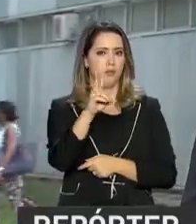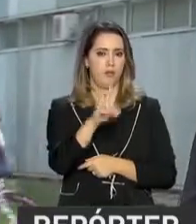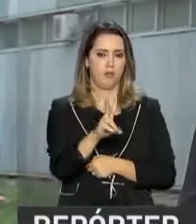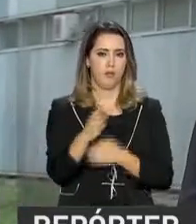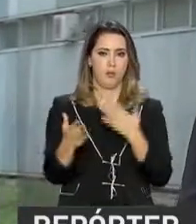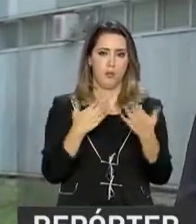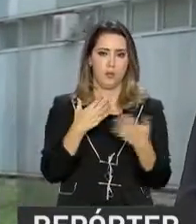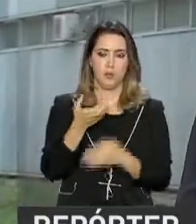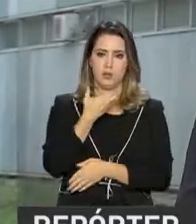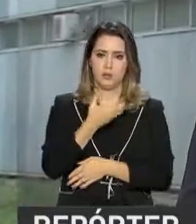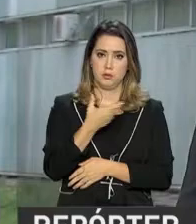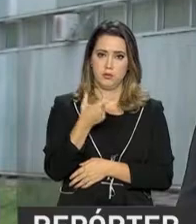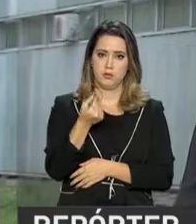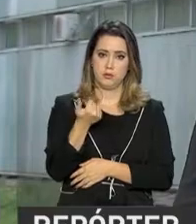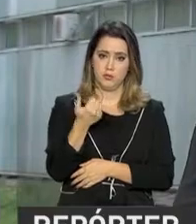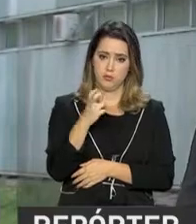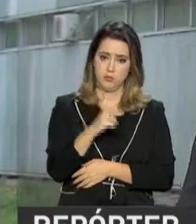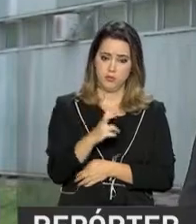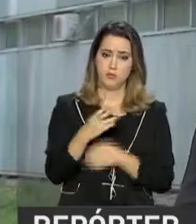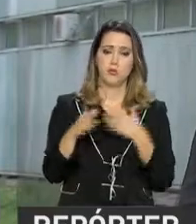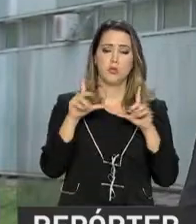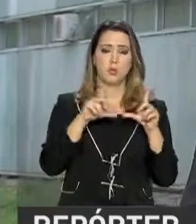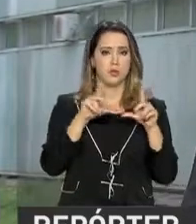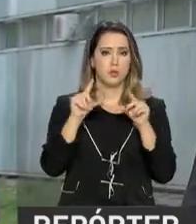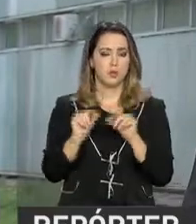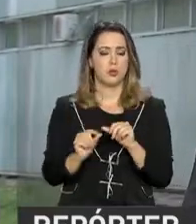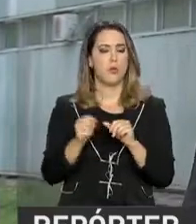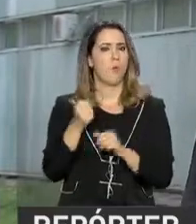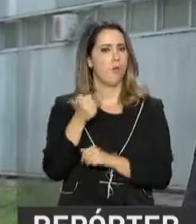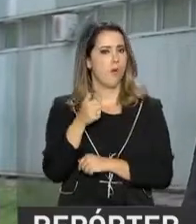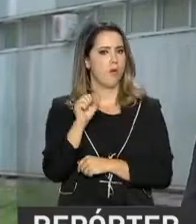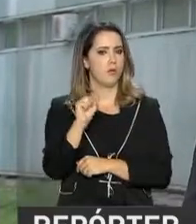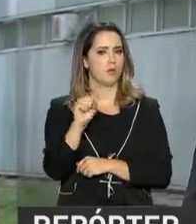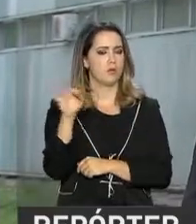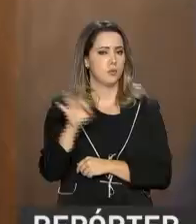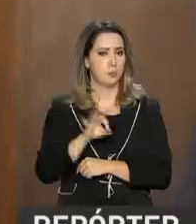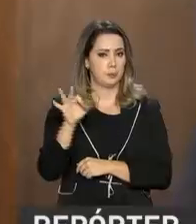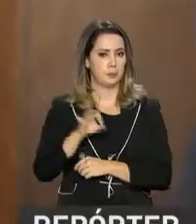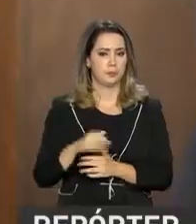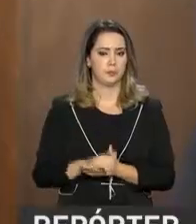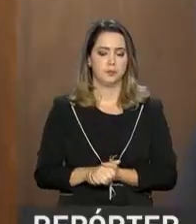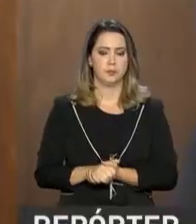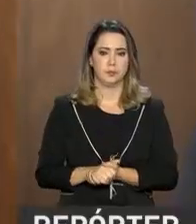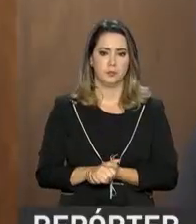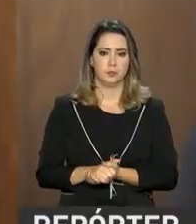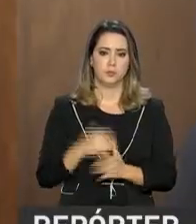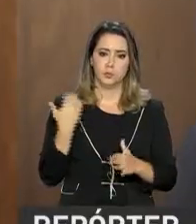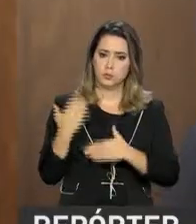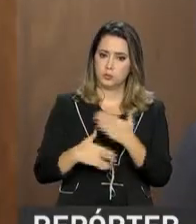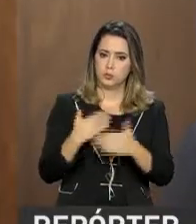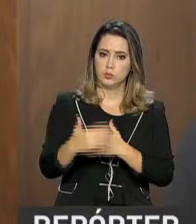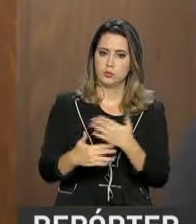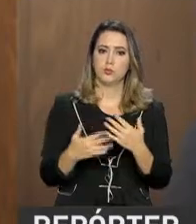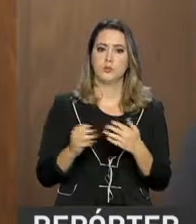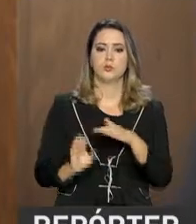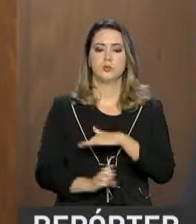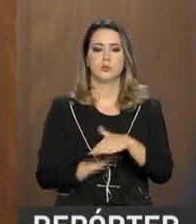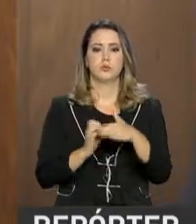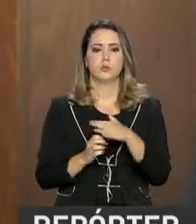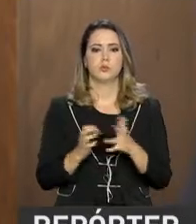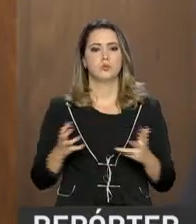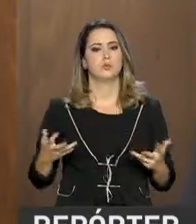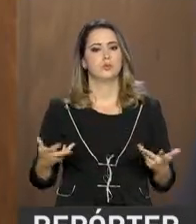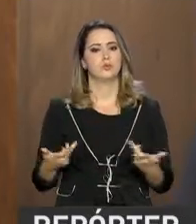redução total do quadro de pessoal das estatais foi de quase 8% a sustentabilidade das empresas a